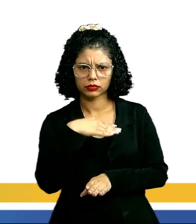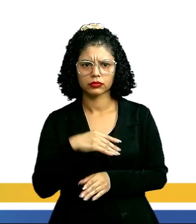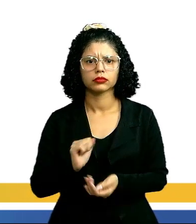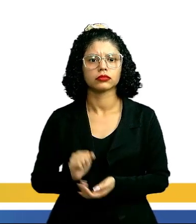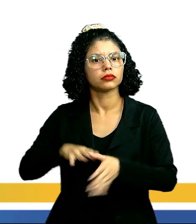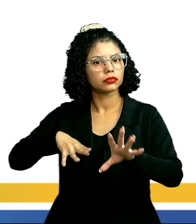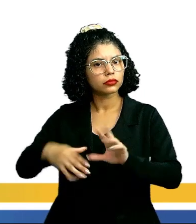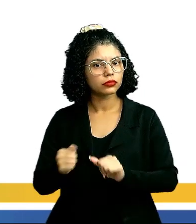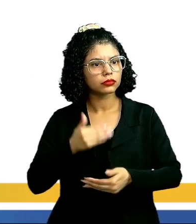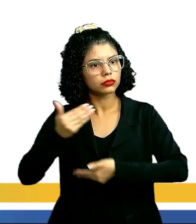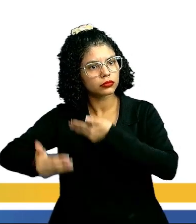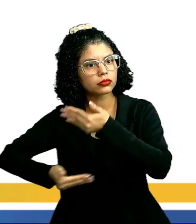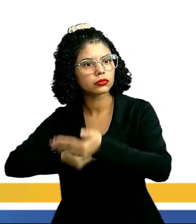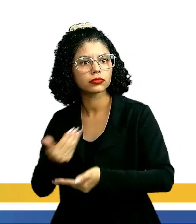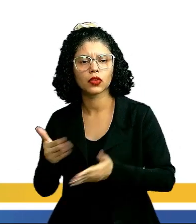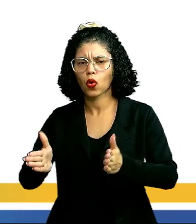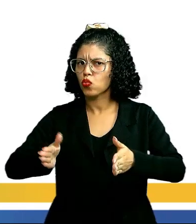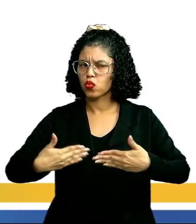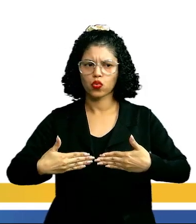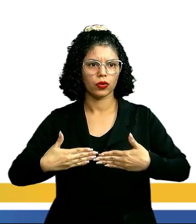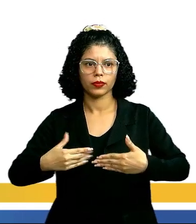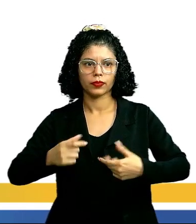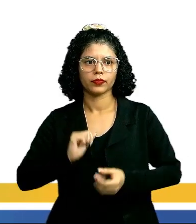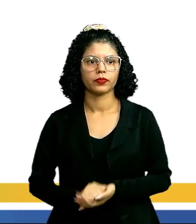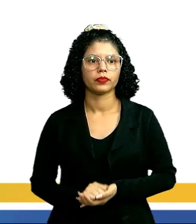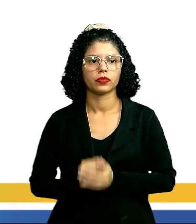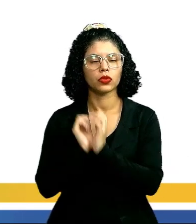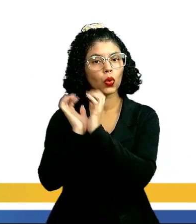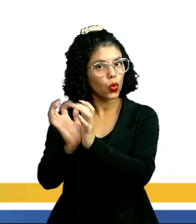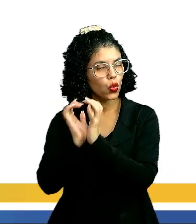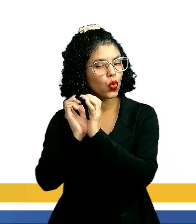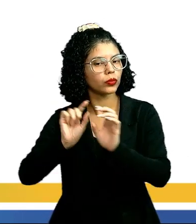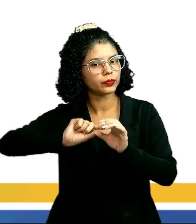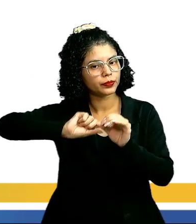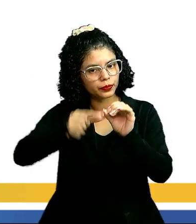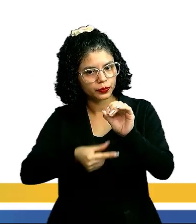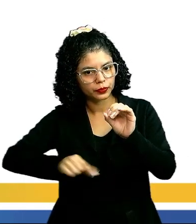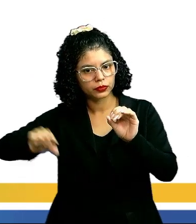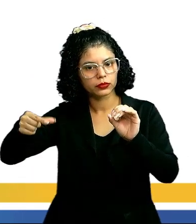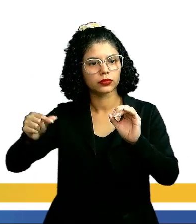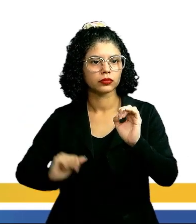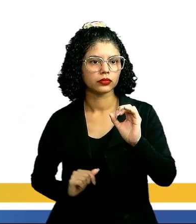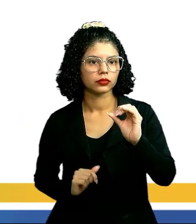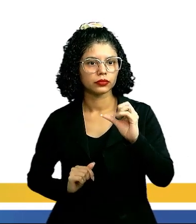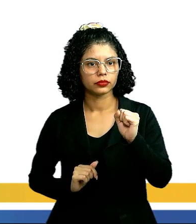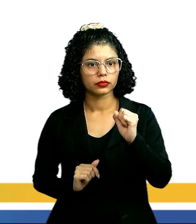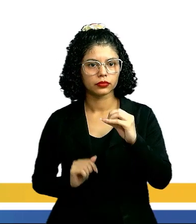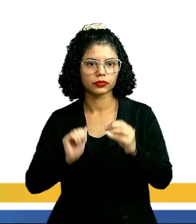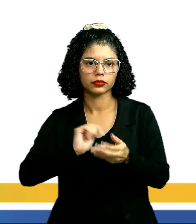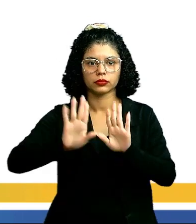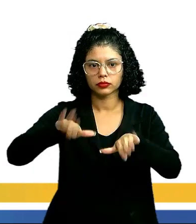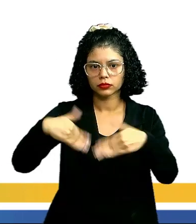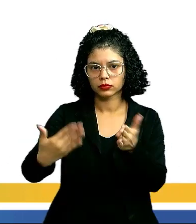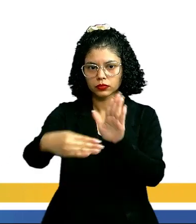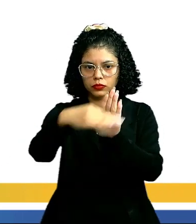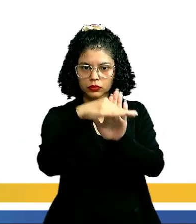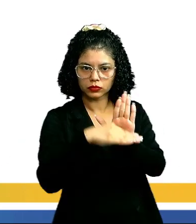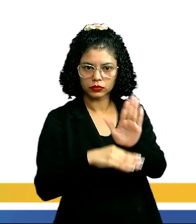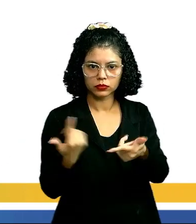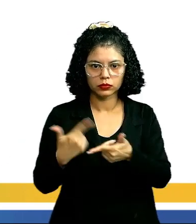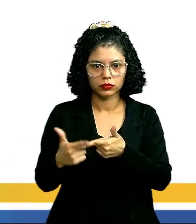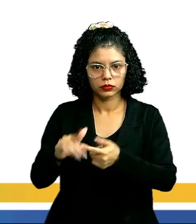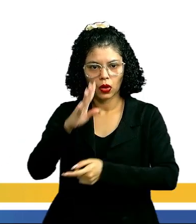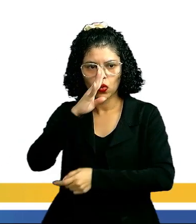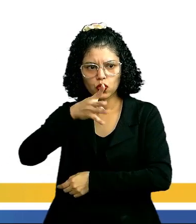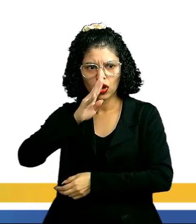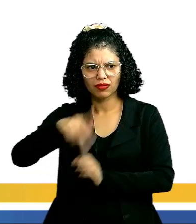malformação decorrente do não fechamento do tubo neural do embrião. Tal problema ocorre no